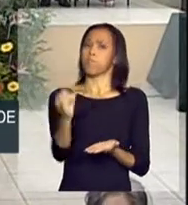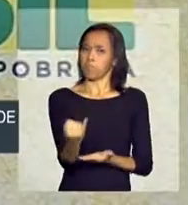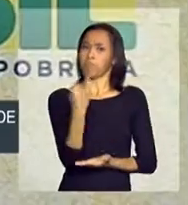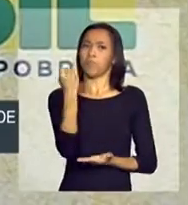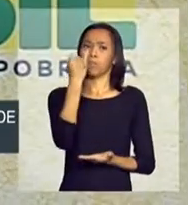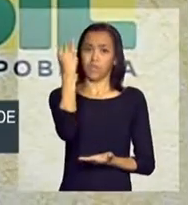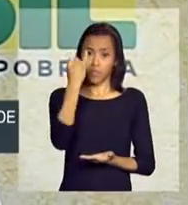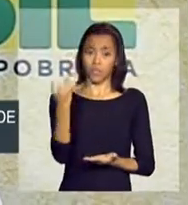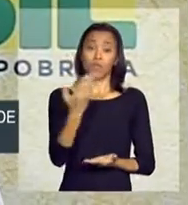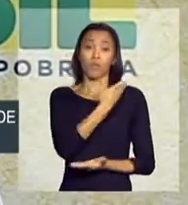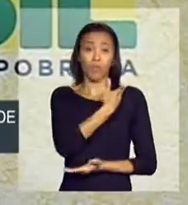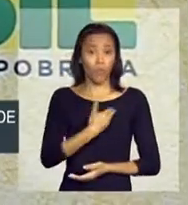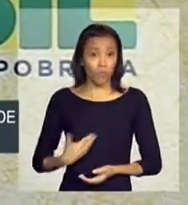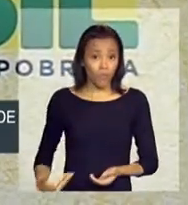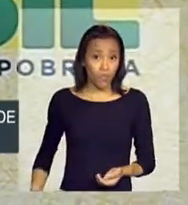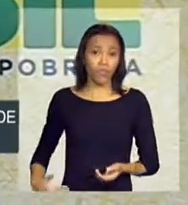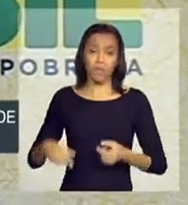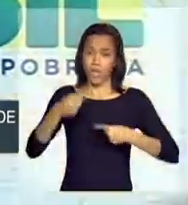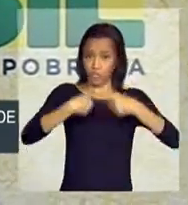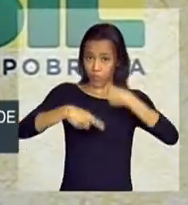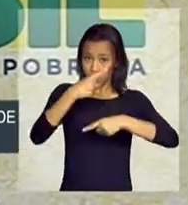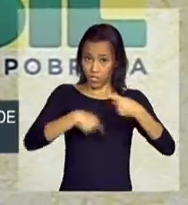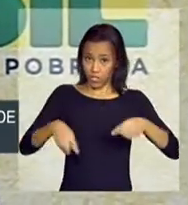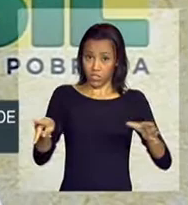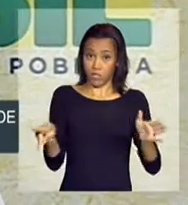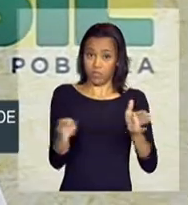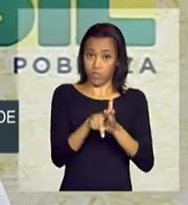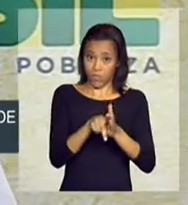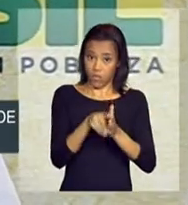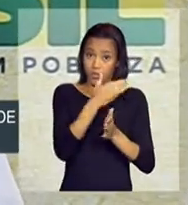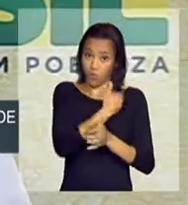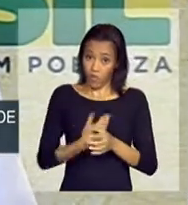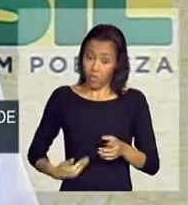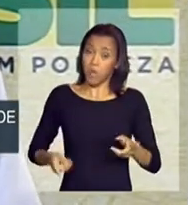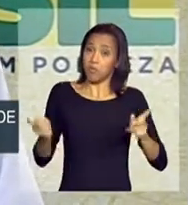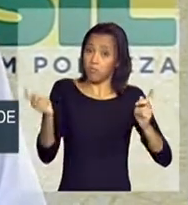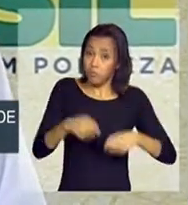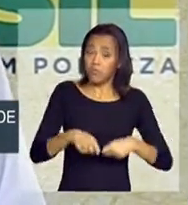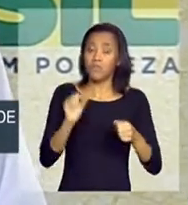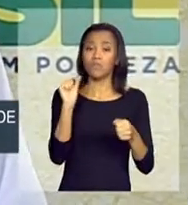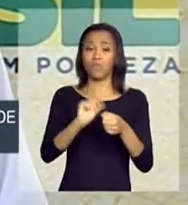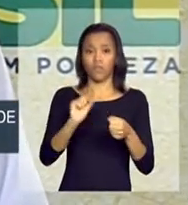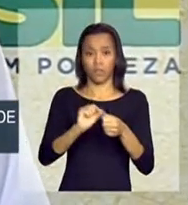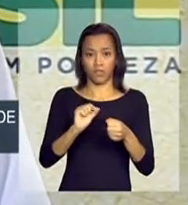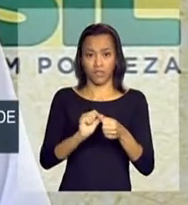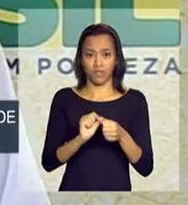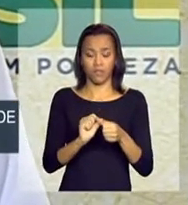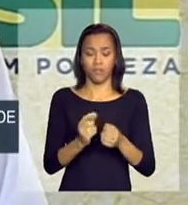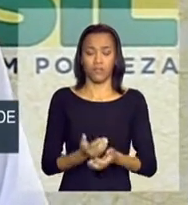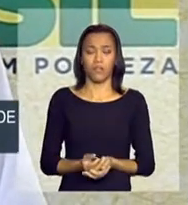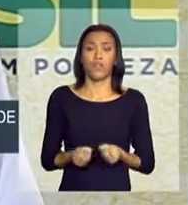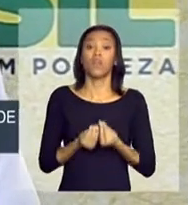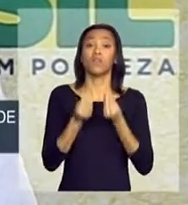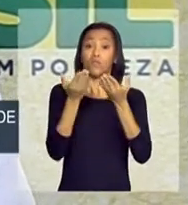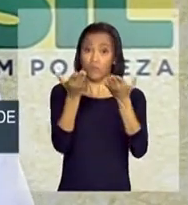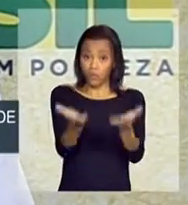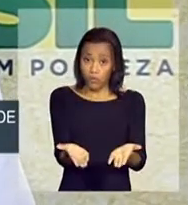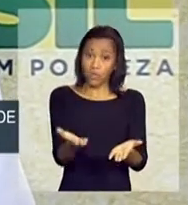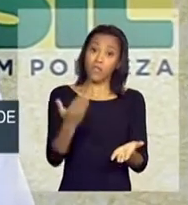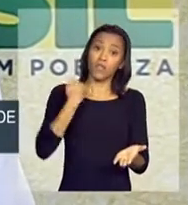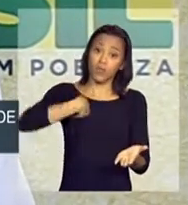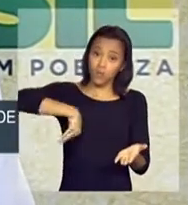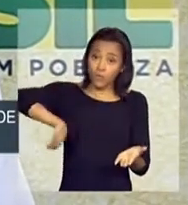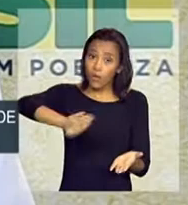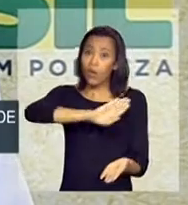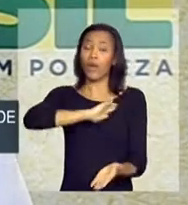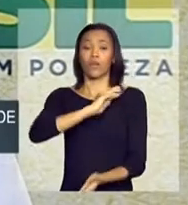o poder público que as políticas públicas podem fazer para nossos para o nosso